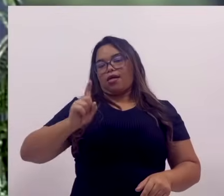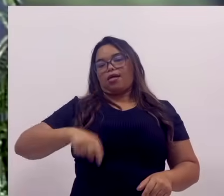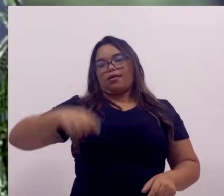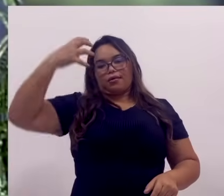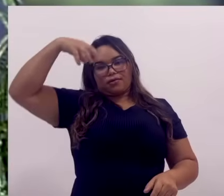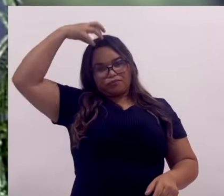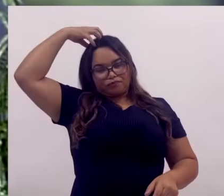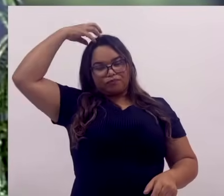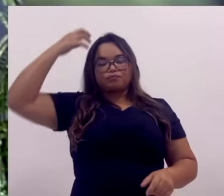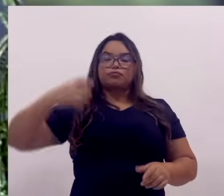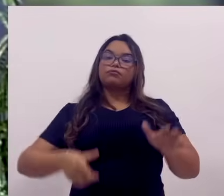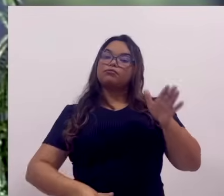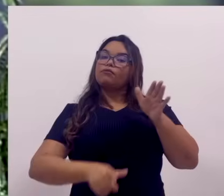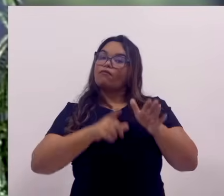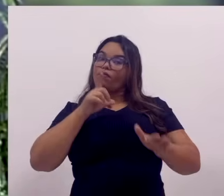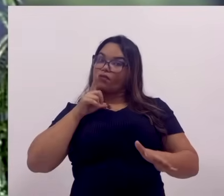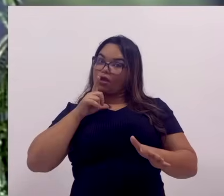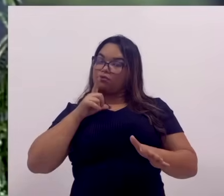cristianismo.